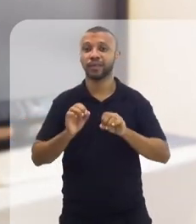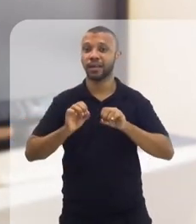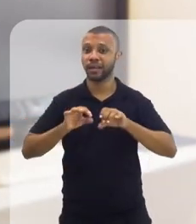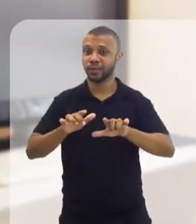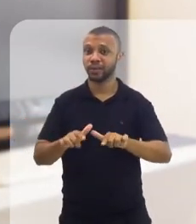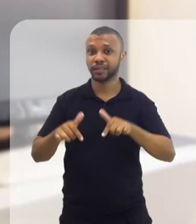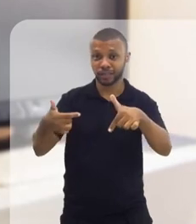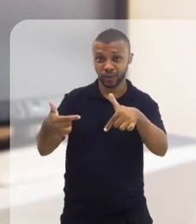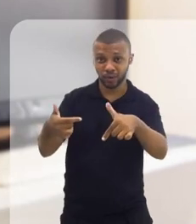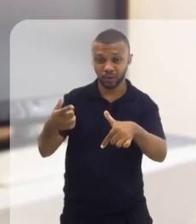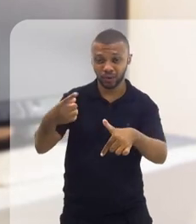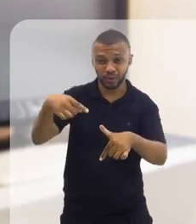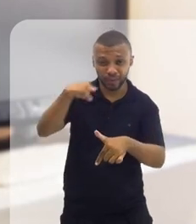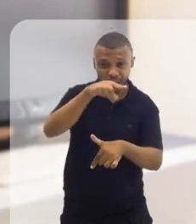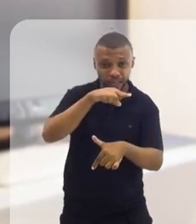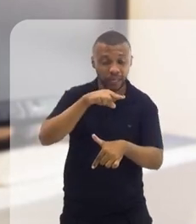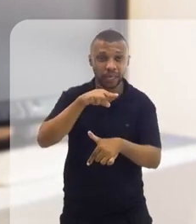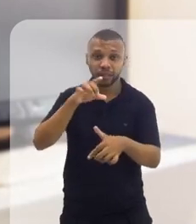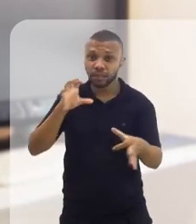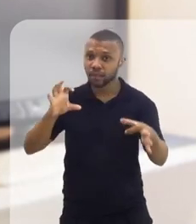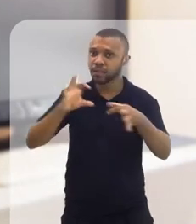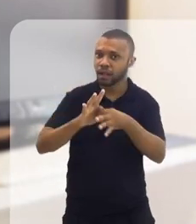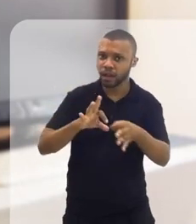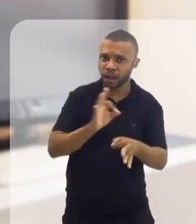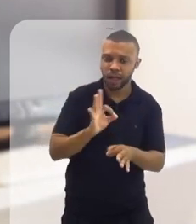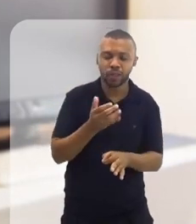da noite. Educação, se você